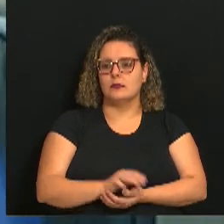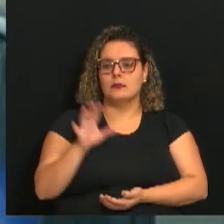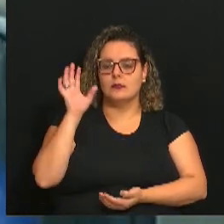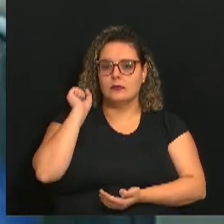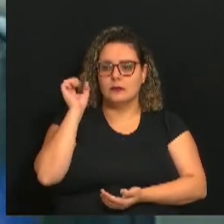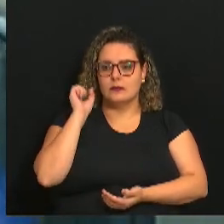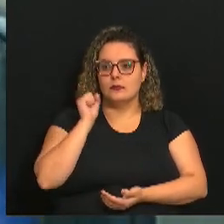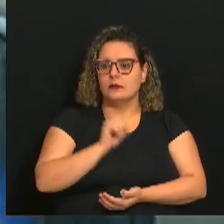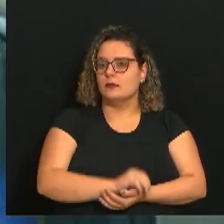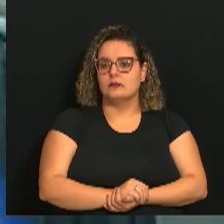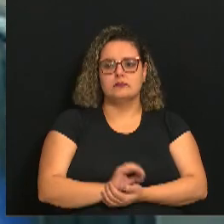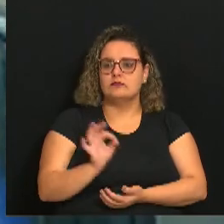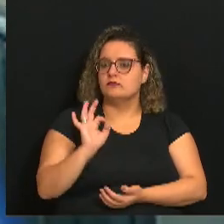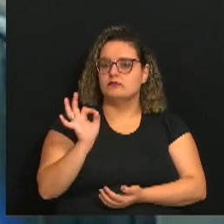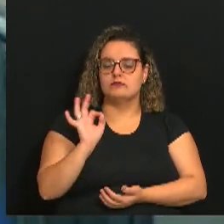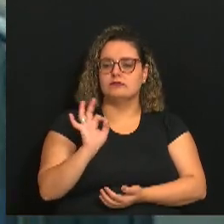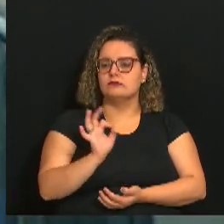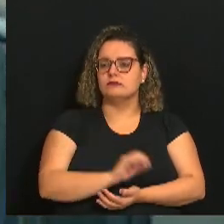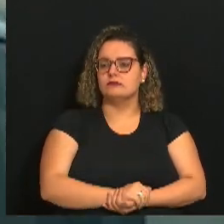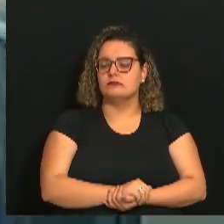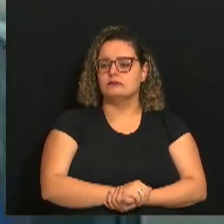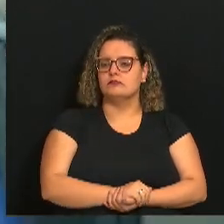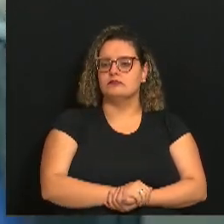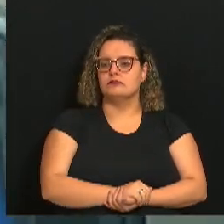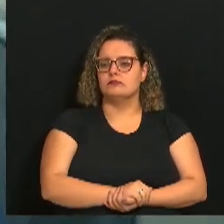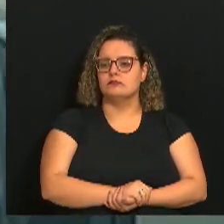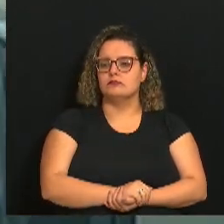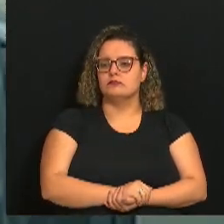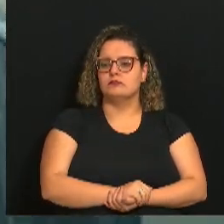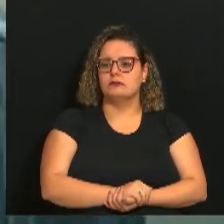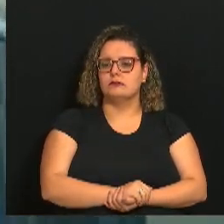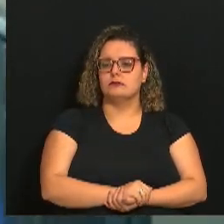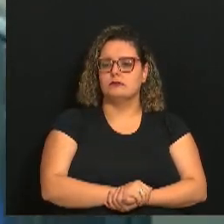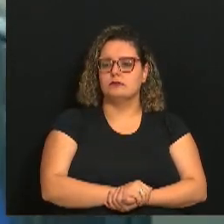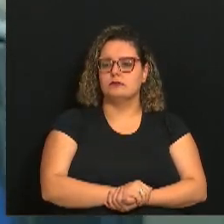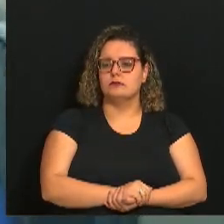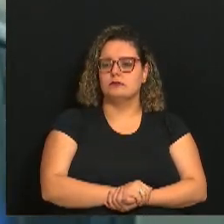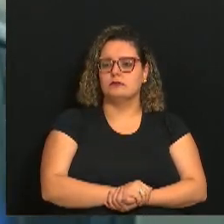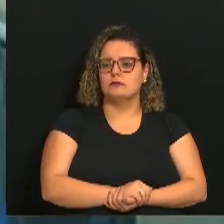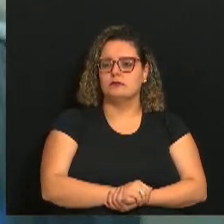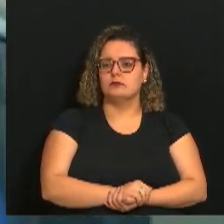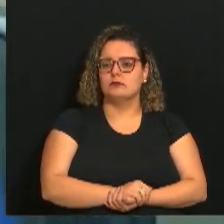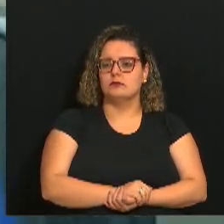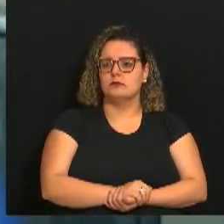A gente não está ouvindo, né? Está mudo, Wagner. Eu acho que é algum problema na configuração aí.